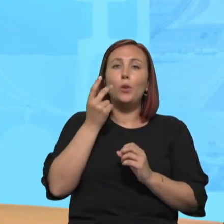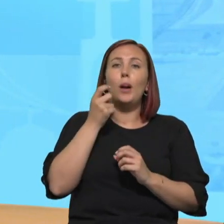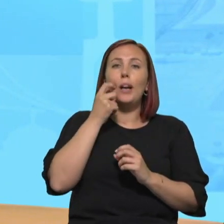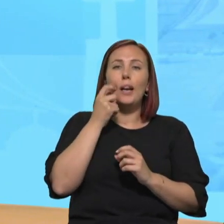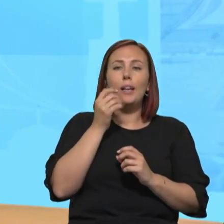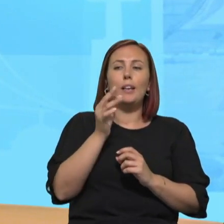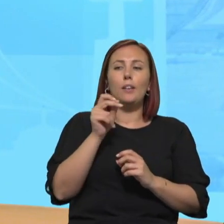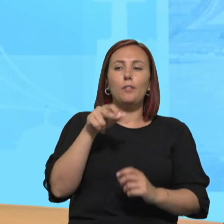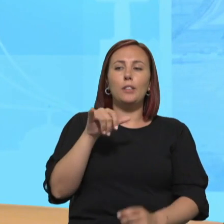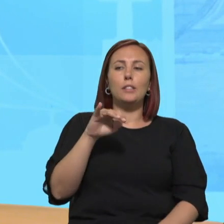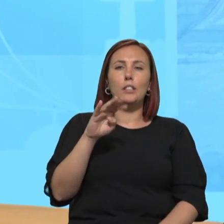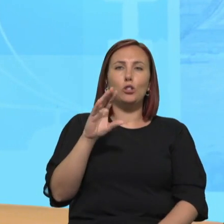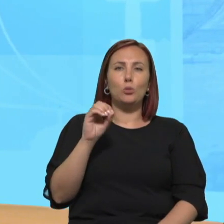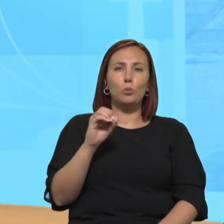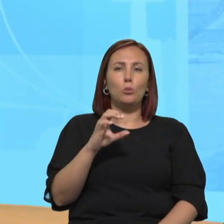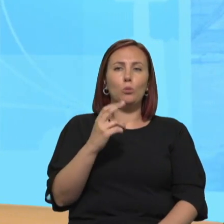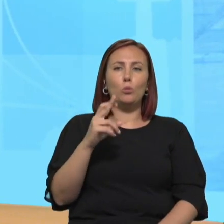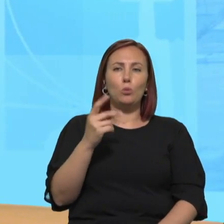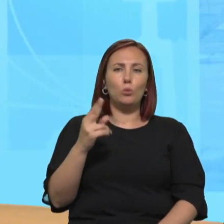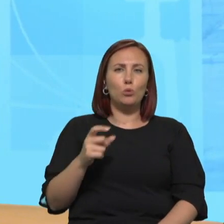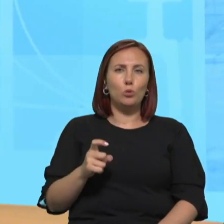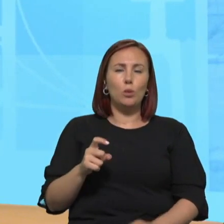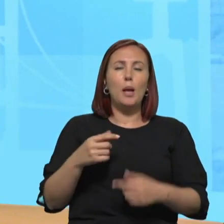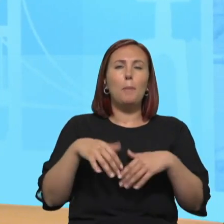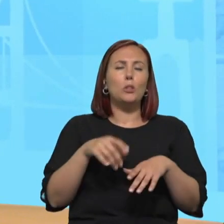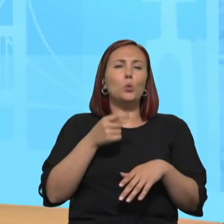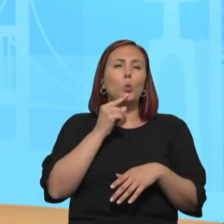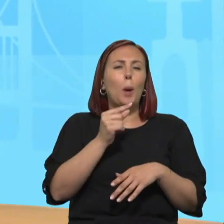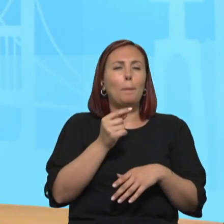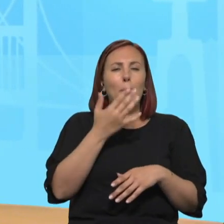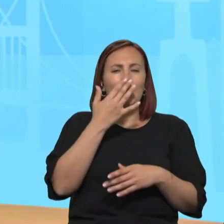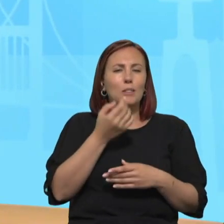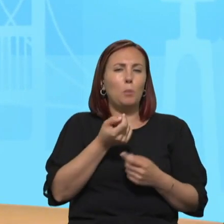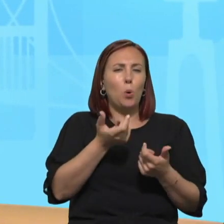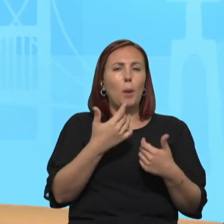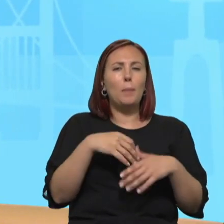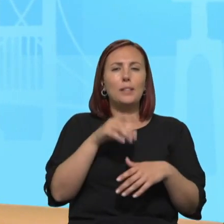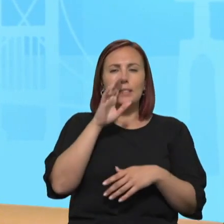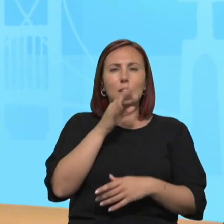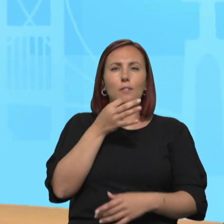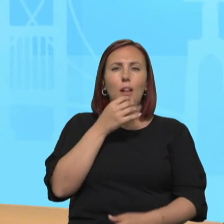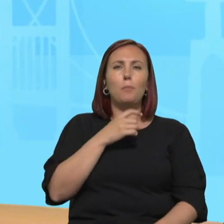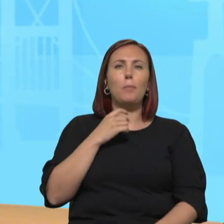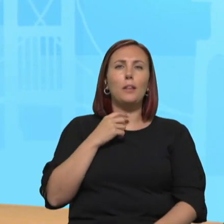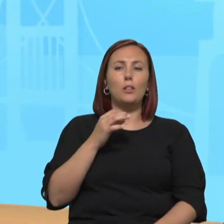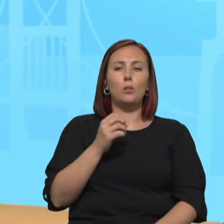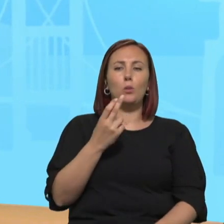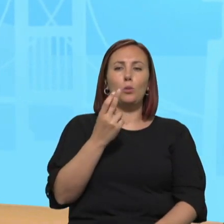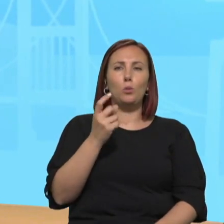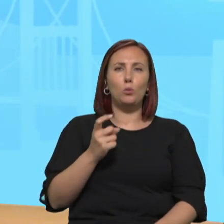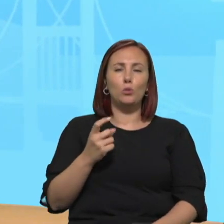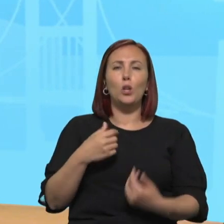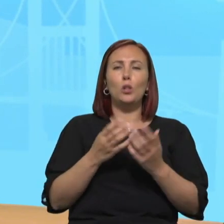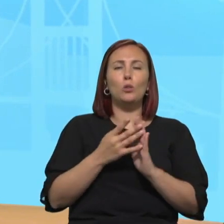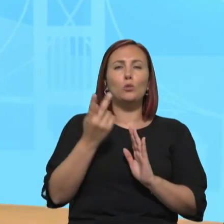Cruz. Assim o nome pode significar pouco, mas se falar do Padre Cruz, todos conhecem esta figura que marca a